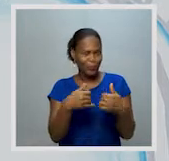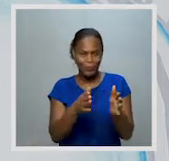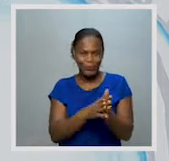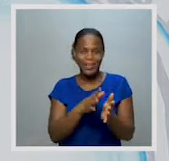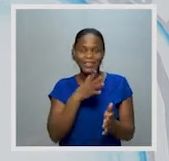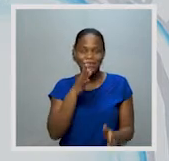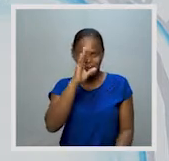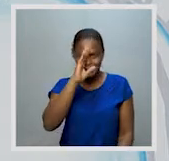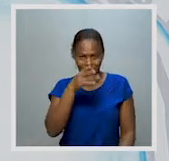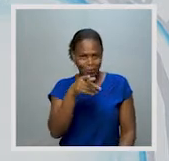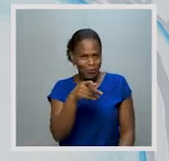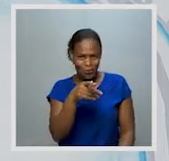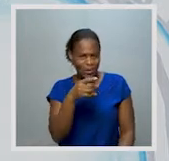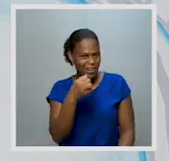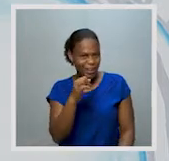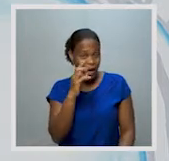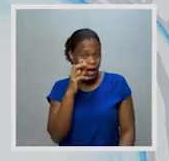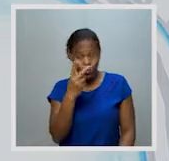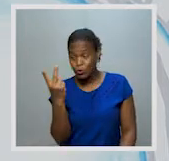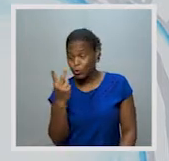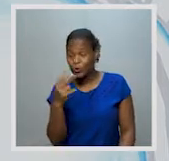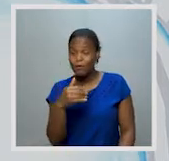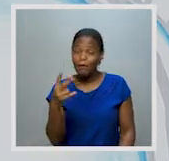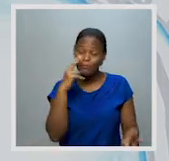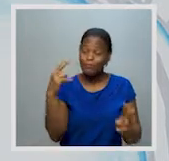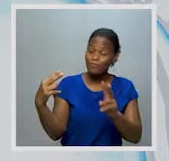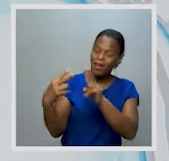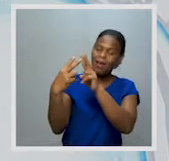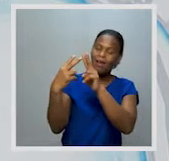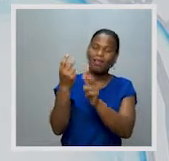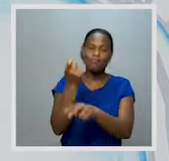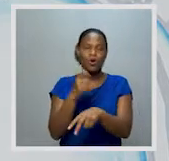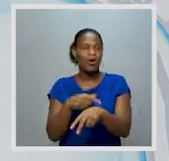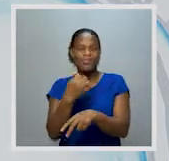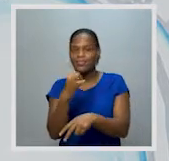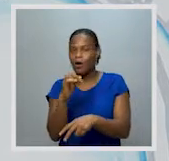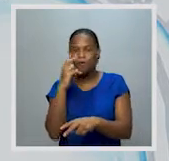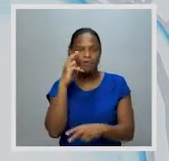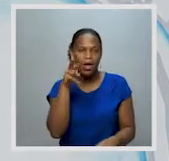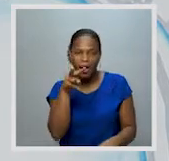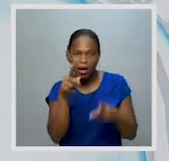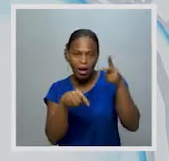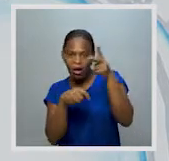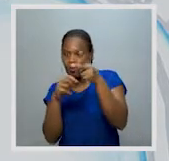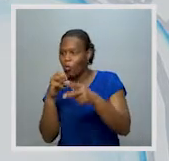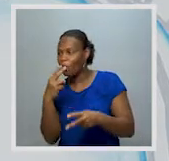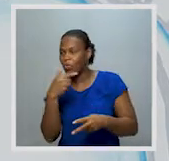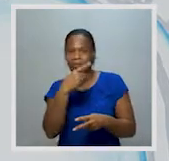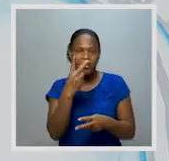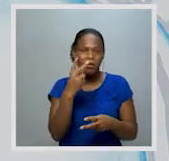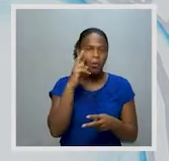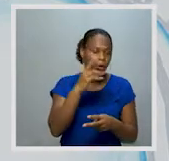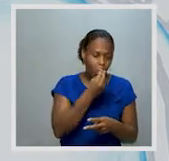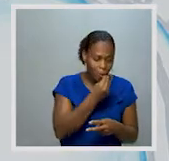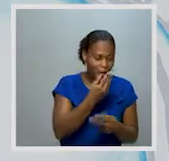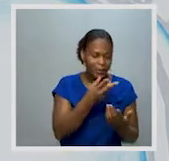interlocutor. Porque ele já sabe que você e ele é que se vão ver daqui a pouco e não ver para a câmara de televisão, ver a